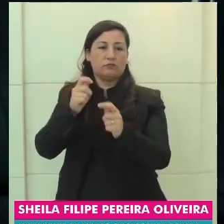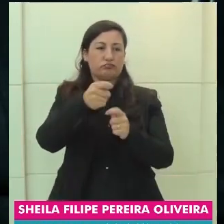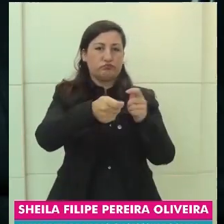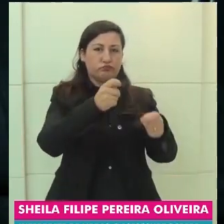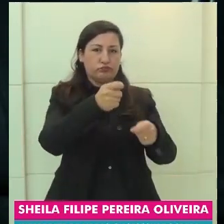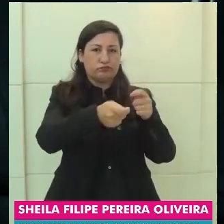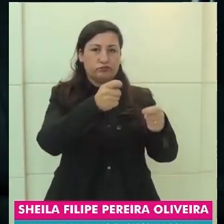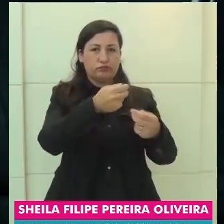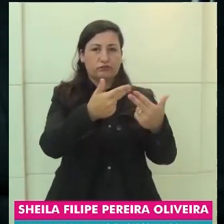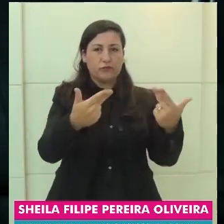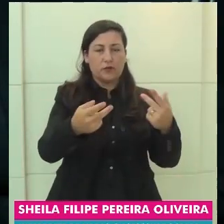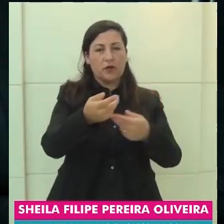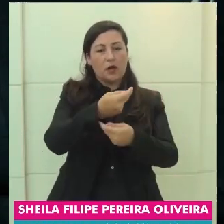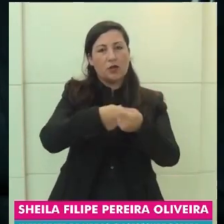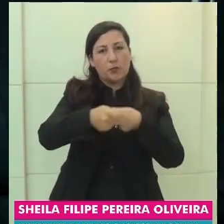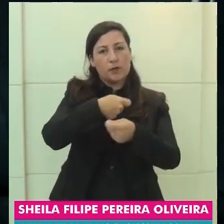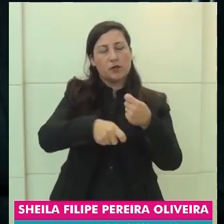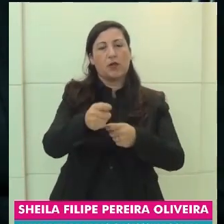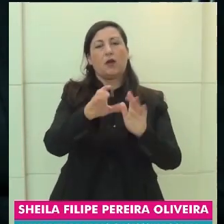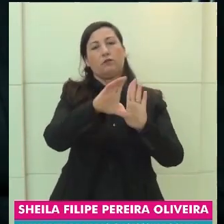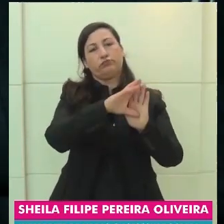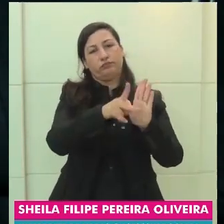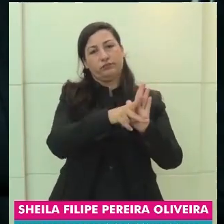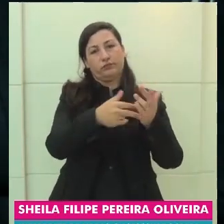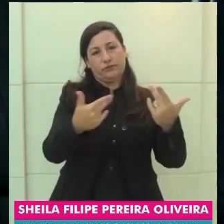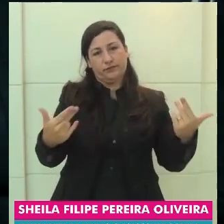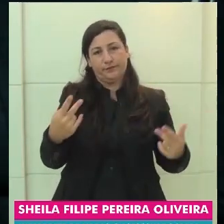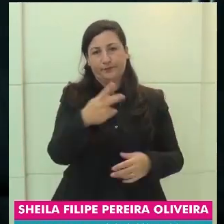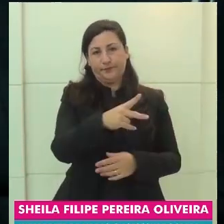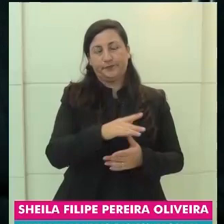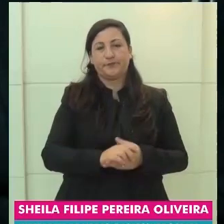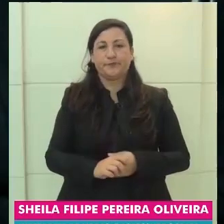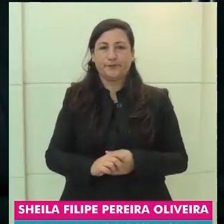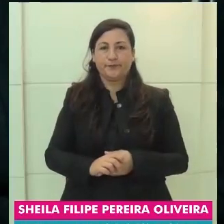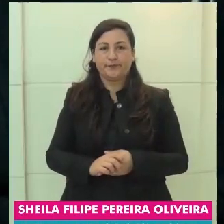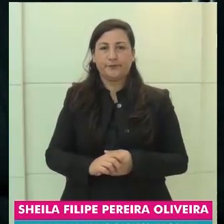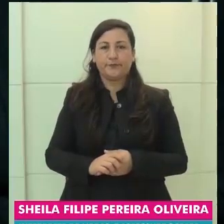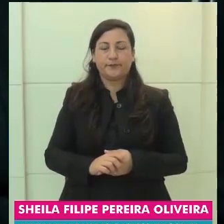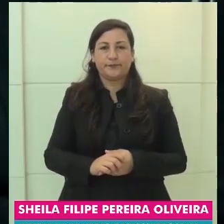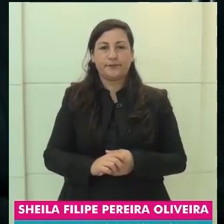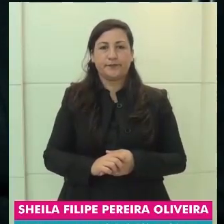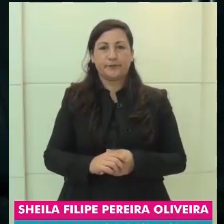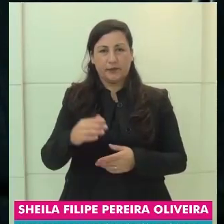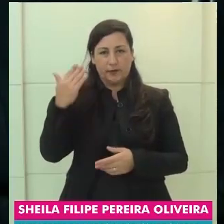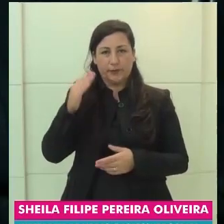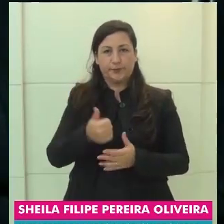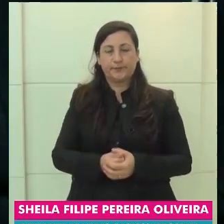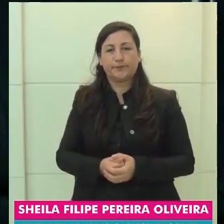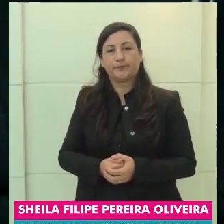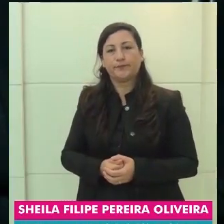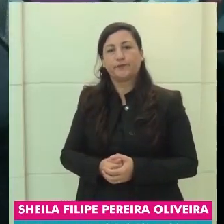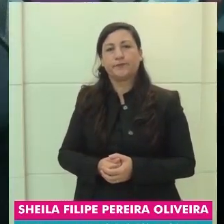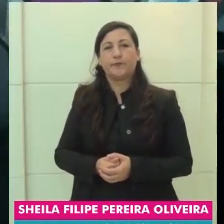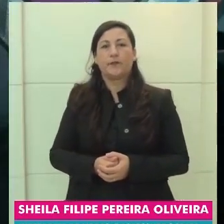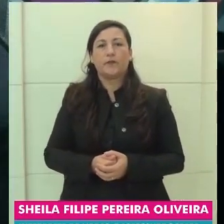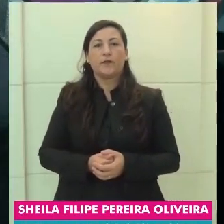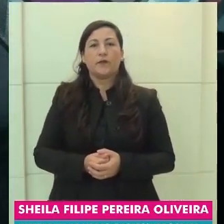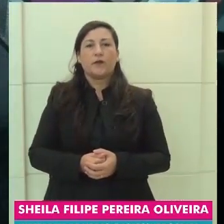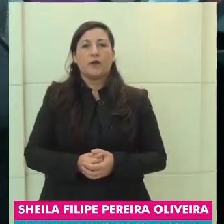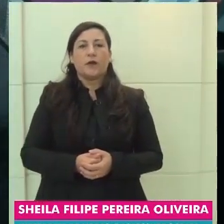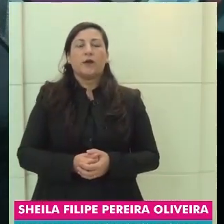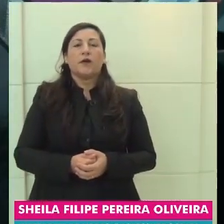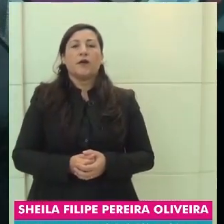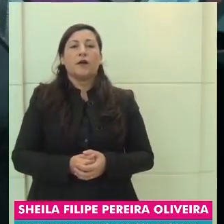centro de atendimento, sabe? A SESC é a pessoa jurídica, no caso. Certo. E